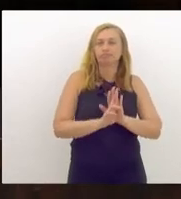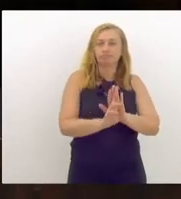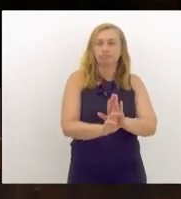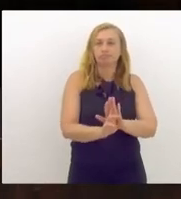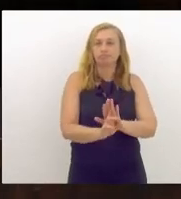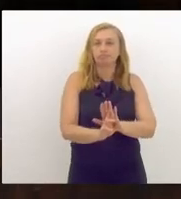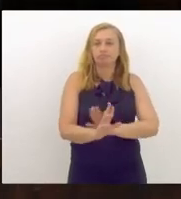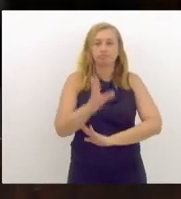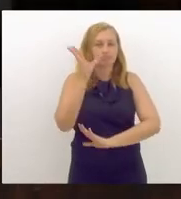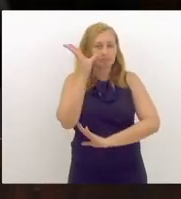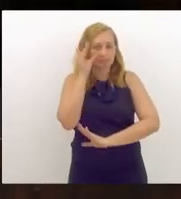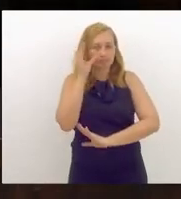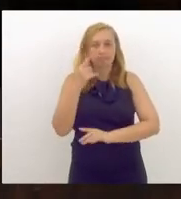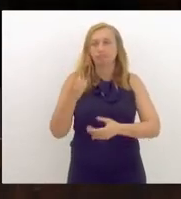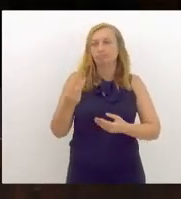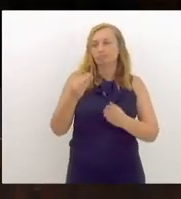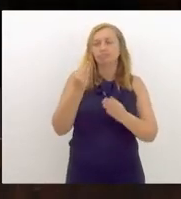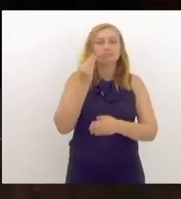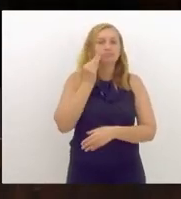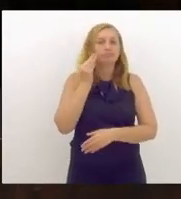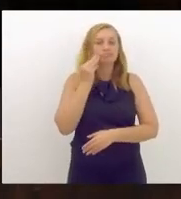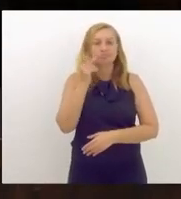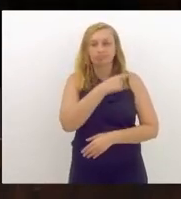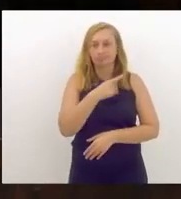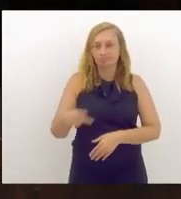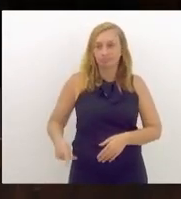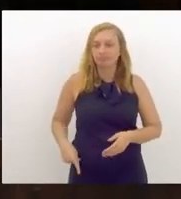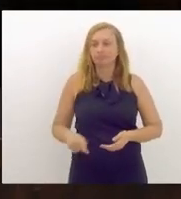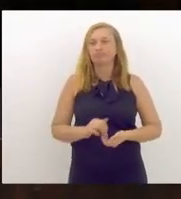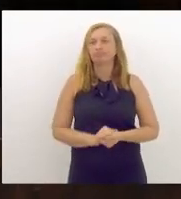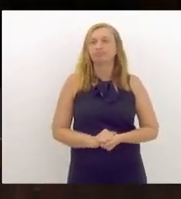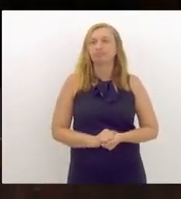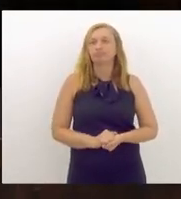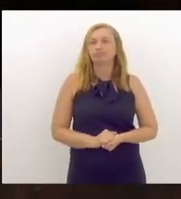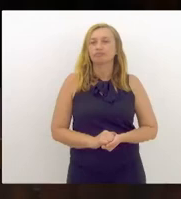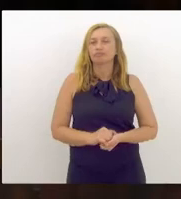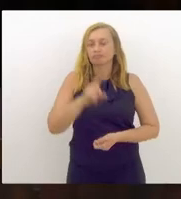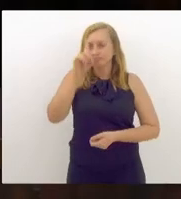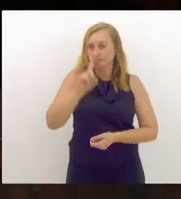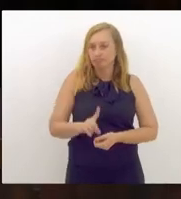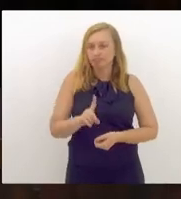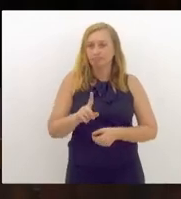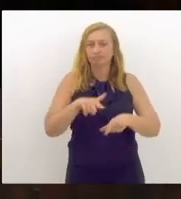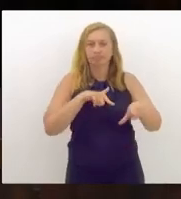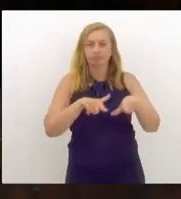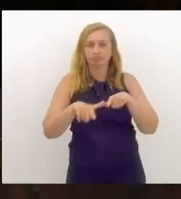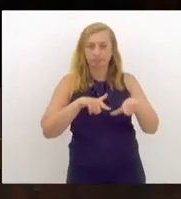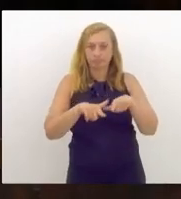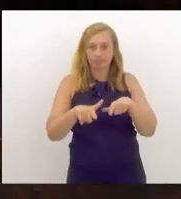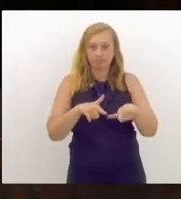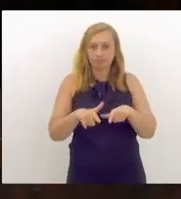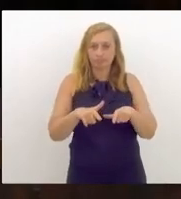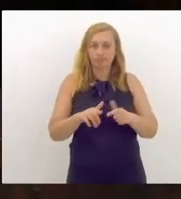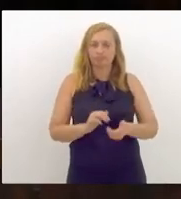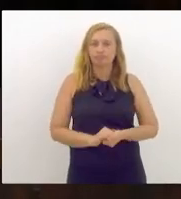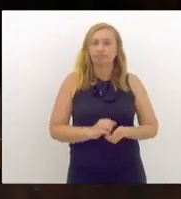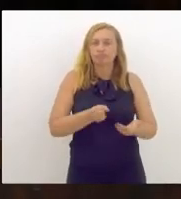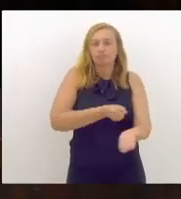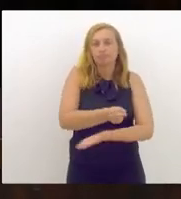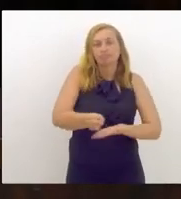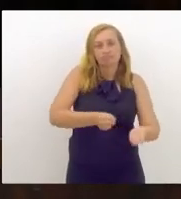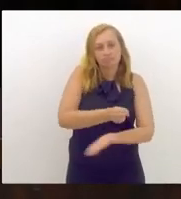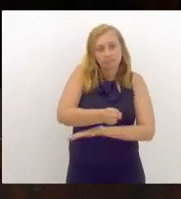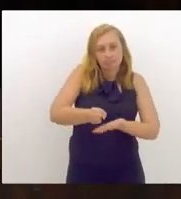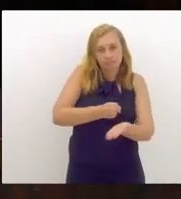interesses e Mônica presidenta Mônica é o direito do trabalho que é a base